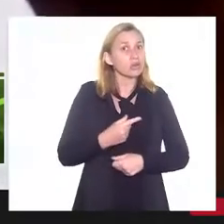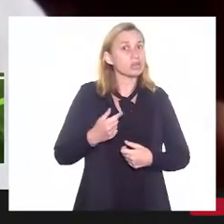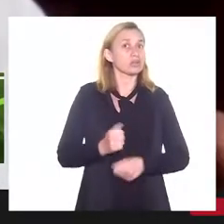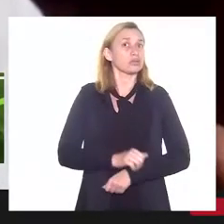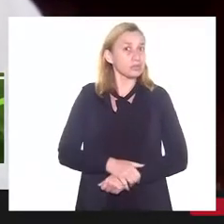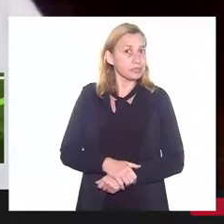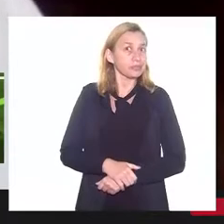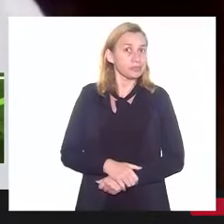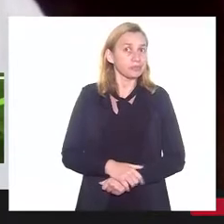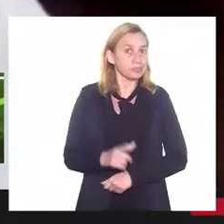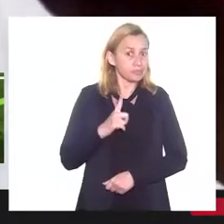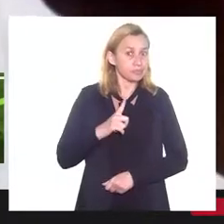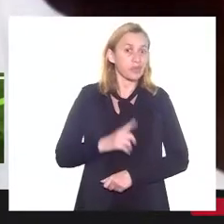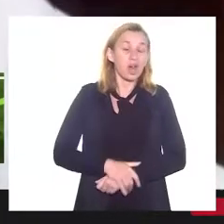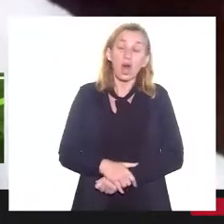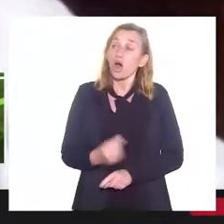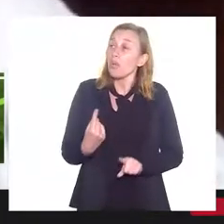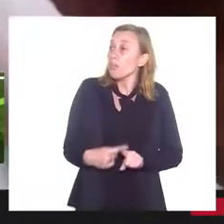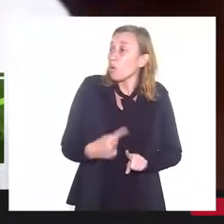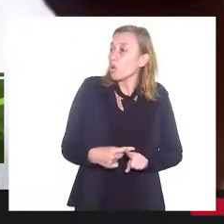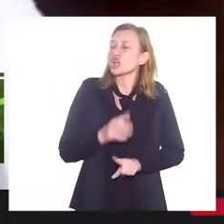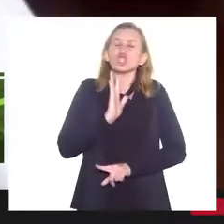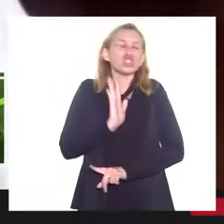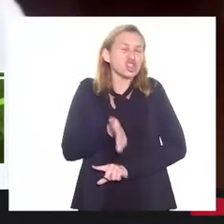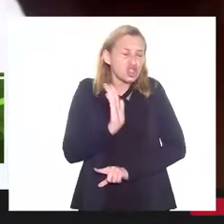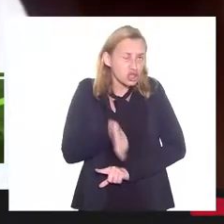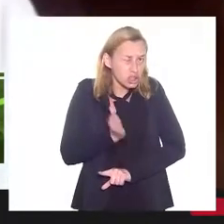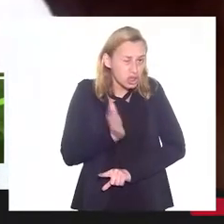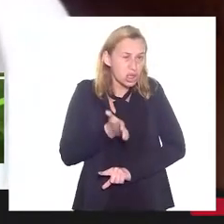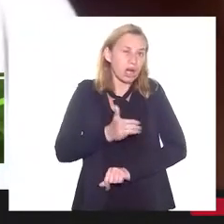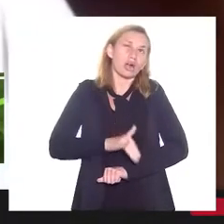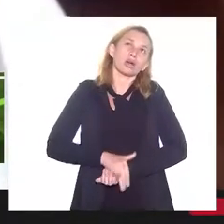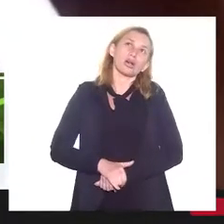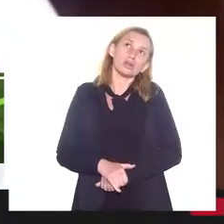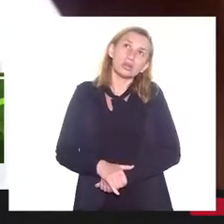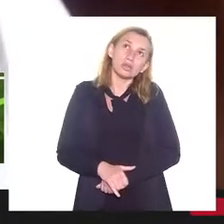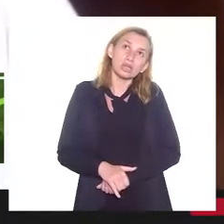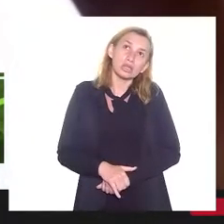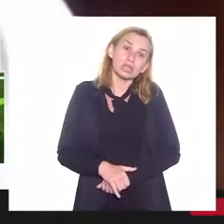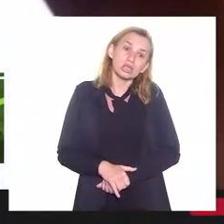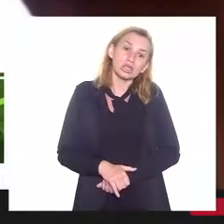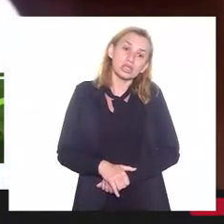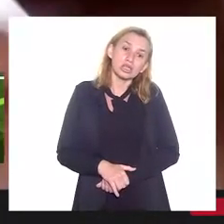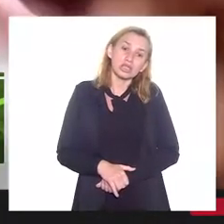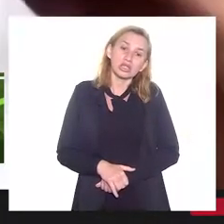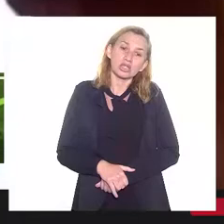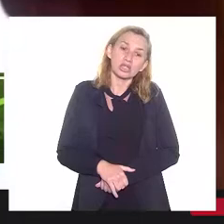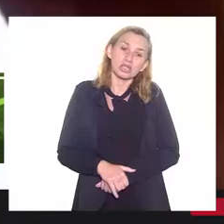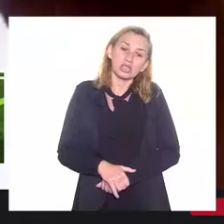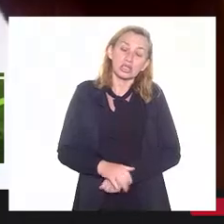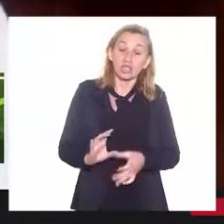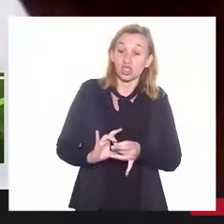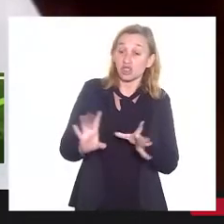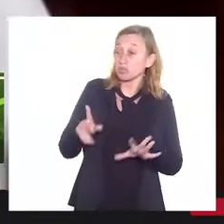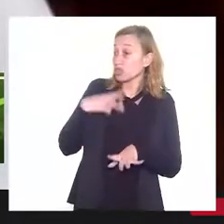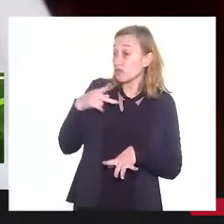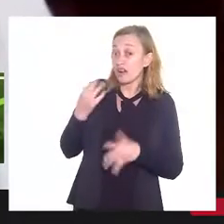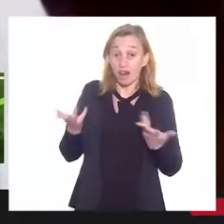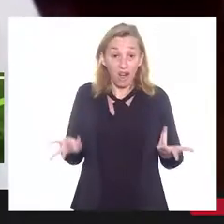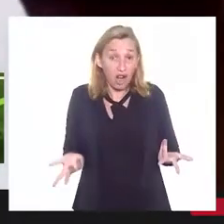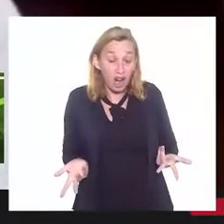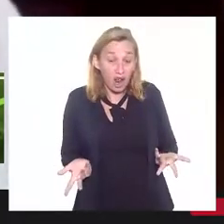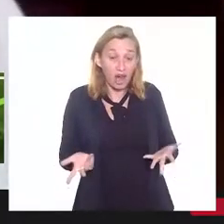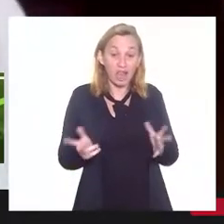isso porque é nós já deixamos de tratar de questões religiosas